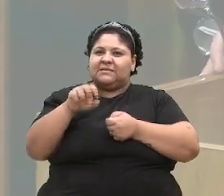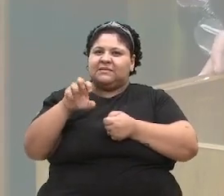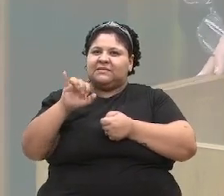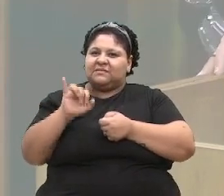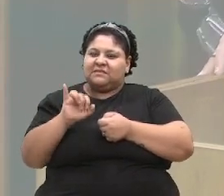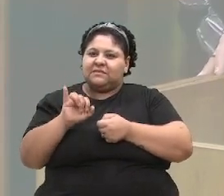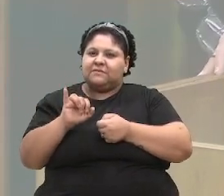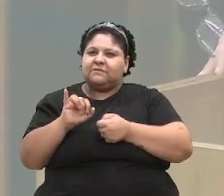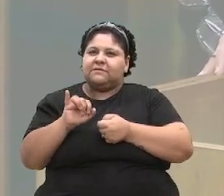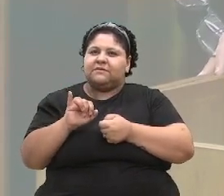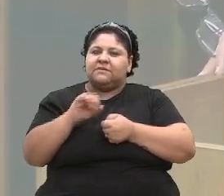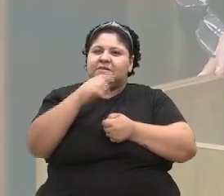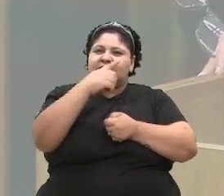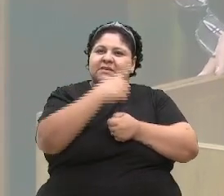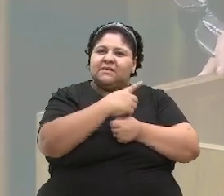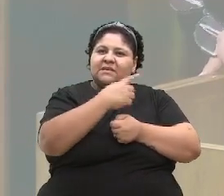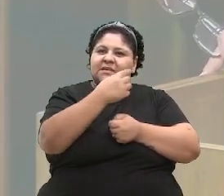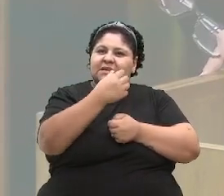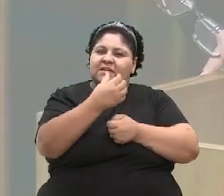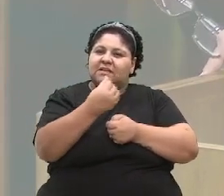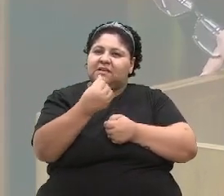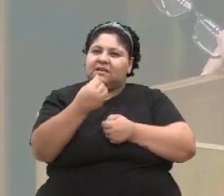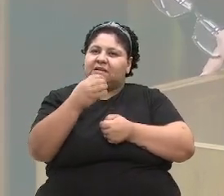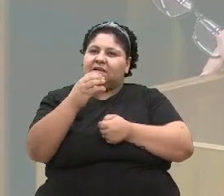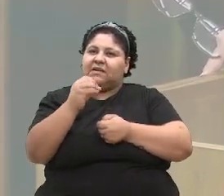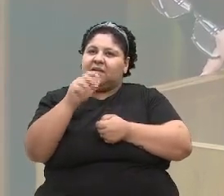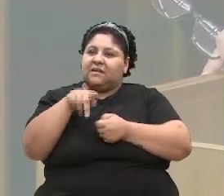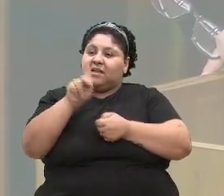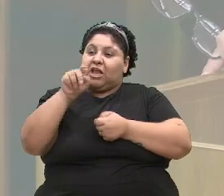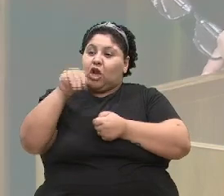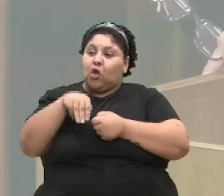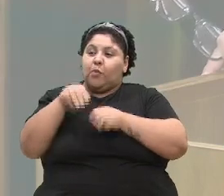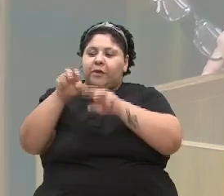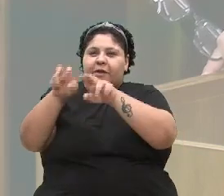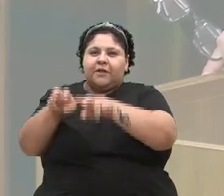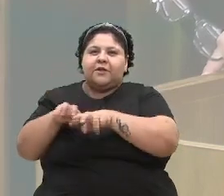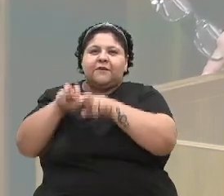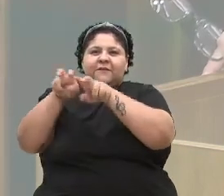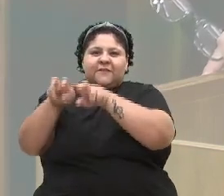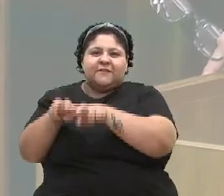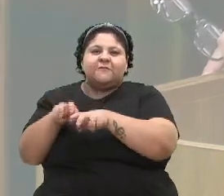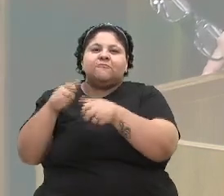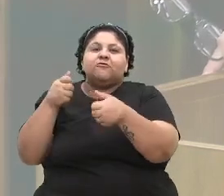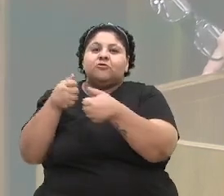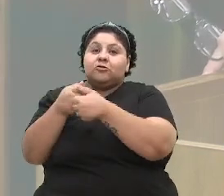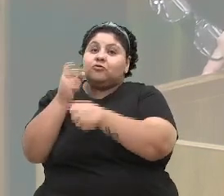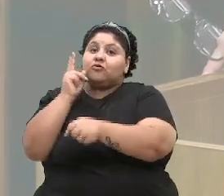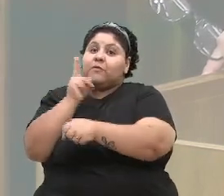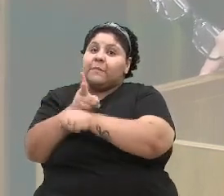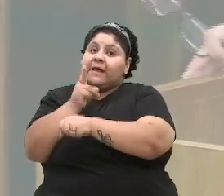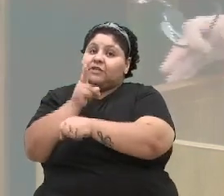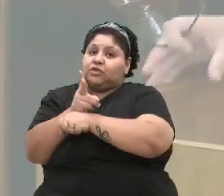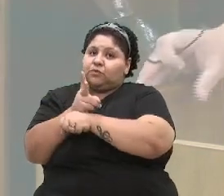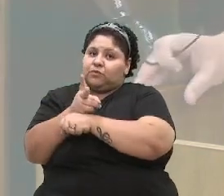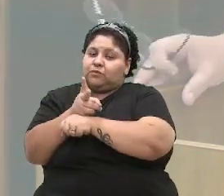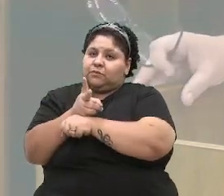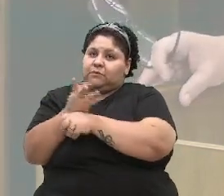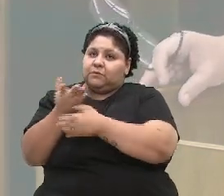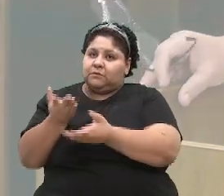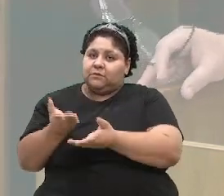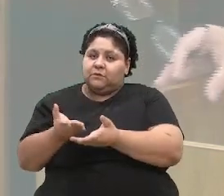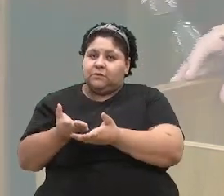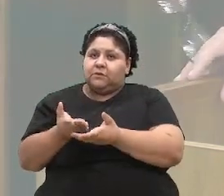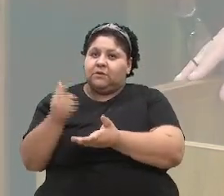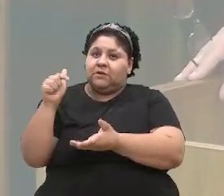a 160 quilômetros no interior, foi através de empréstimos.